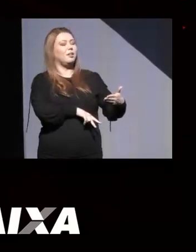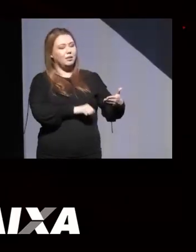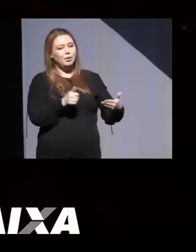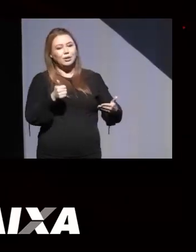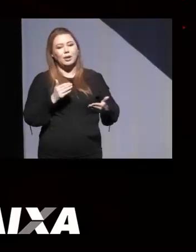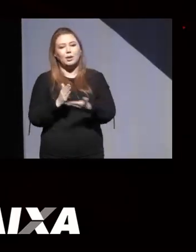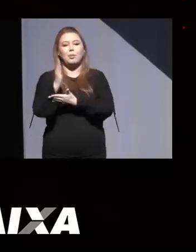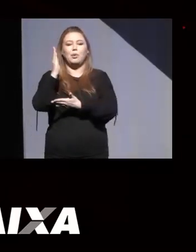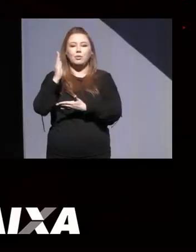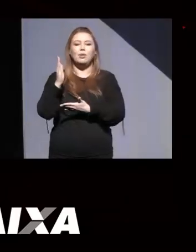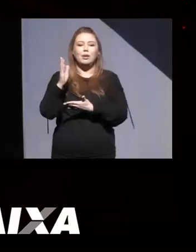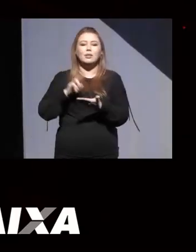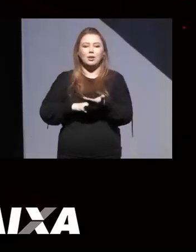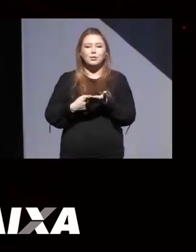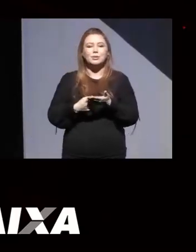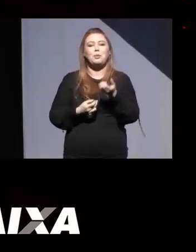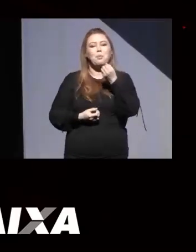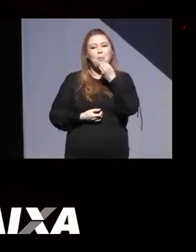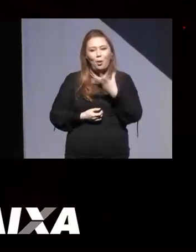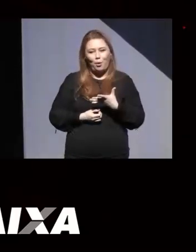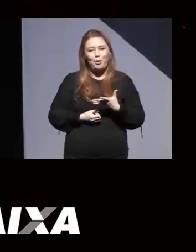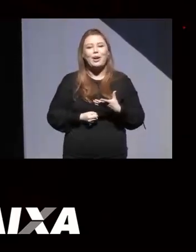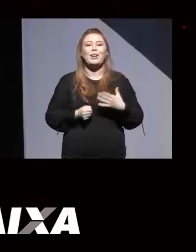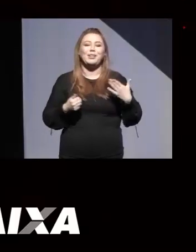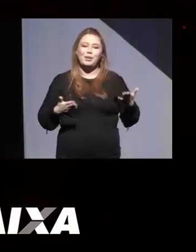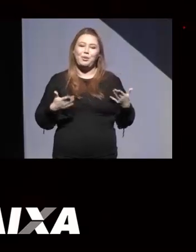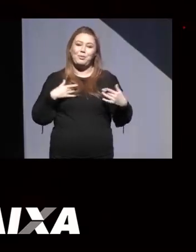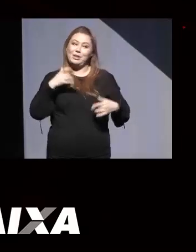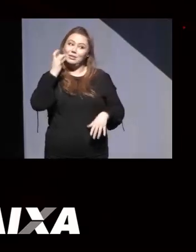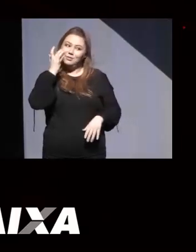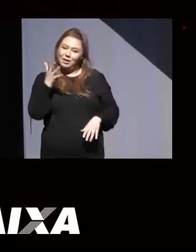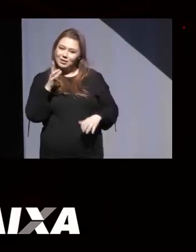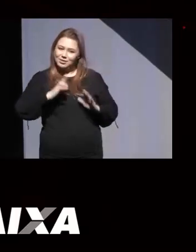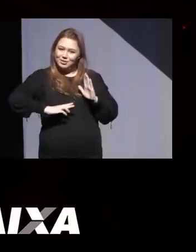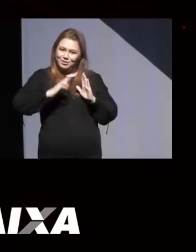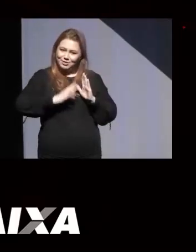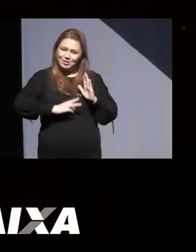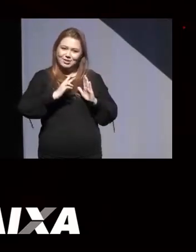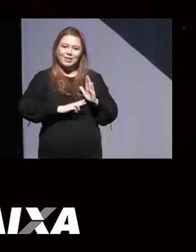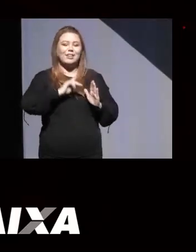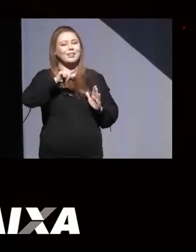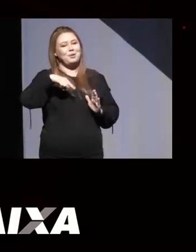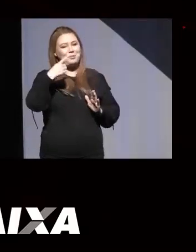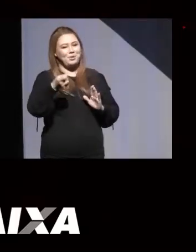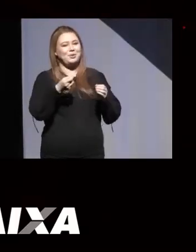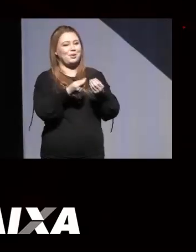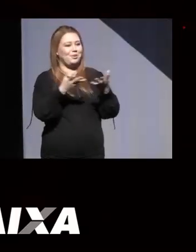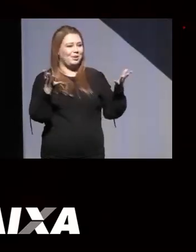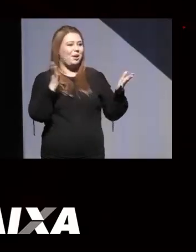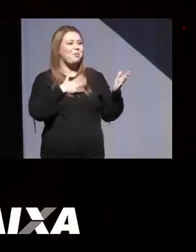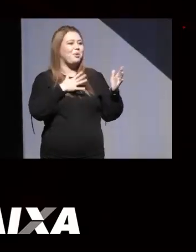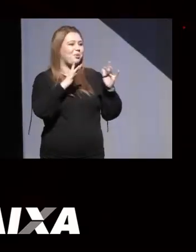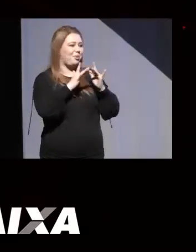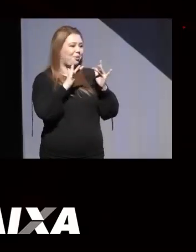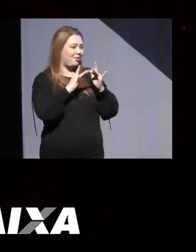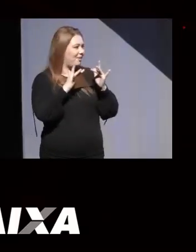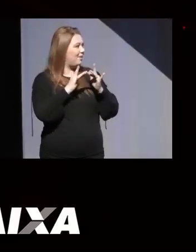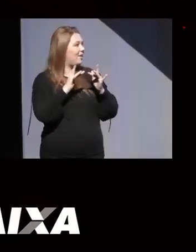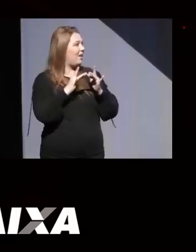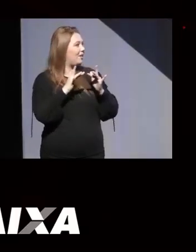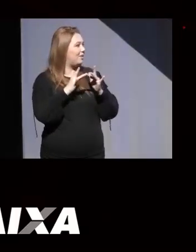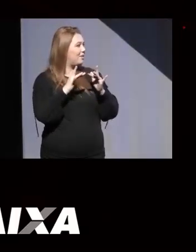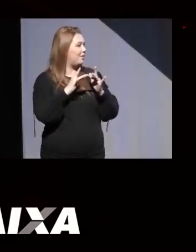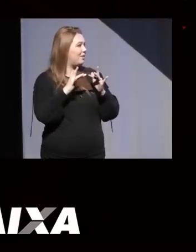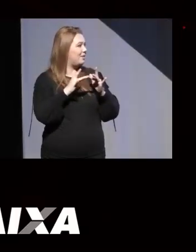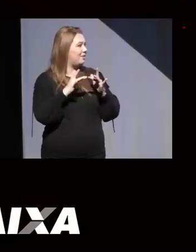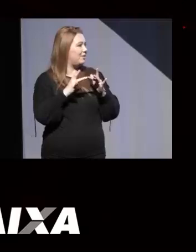aprovada. Muito boa a tradução. Então já ficou mais fácil da gente ler. Eu vou depois deixar os meus contatos e